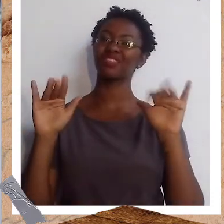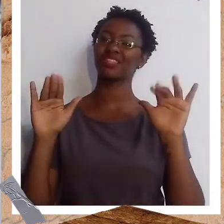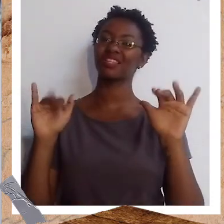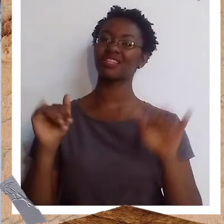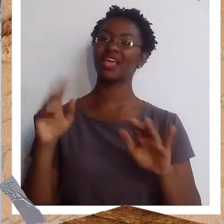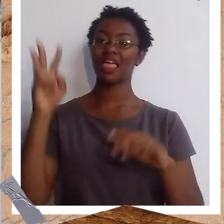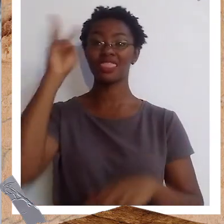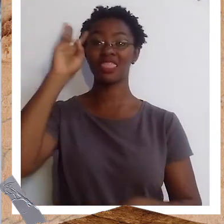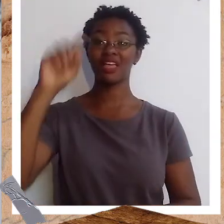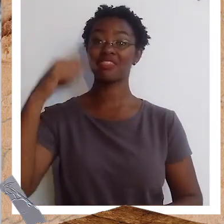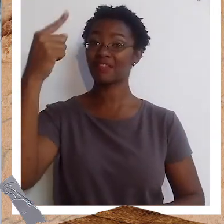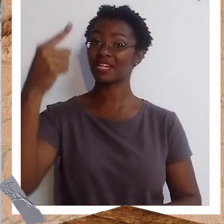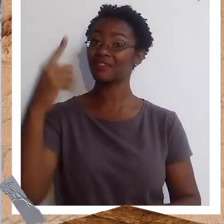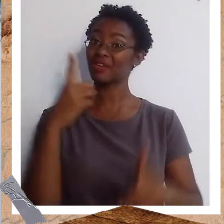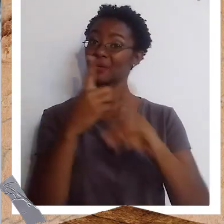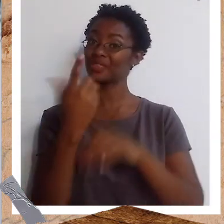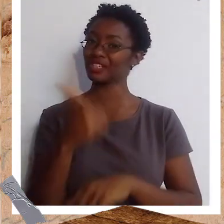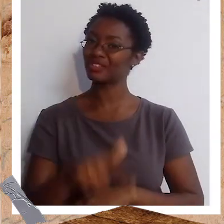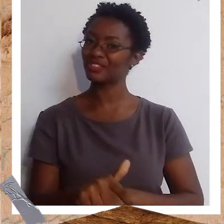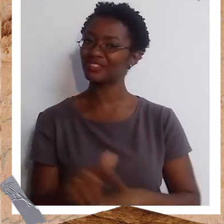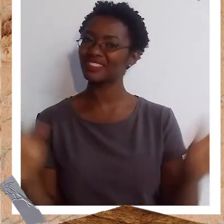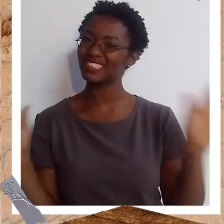próxima semana. Até lá.